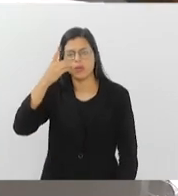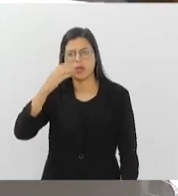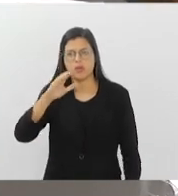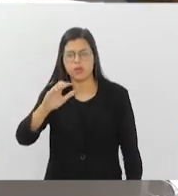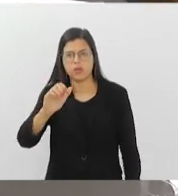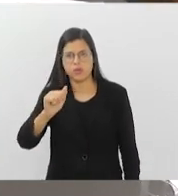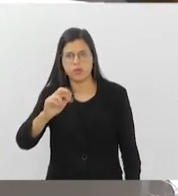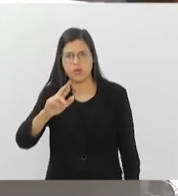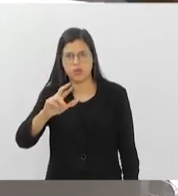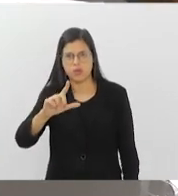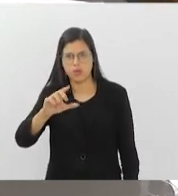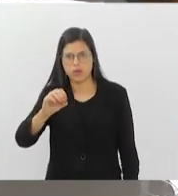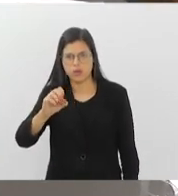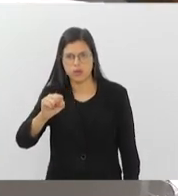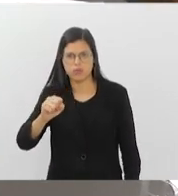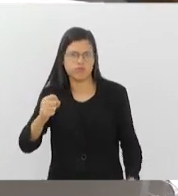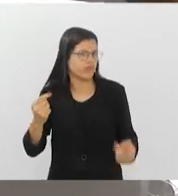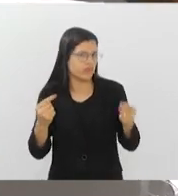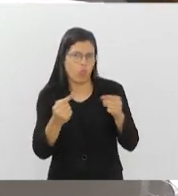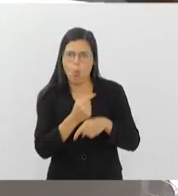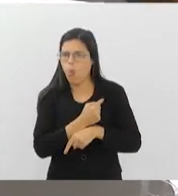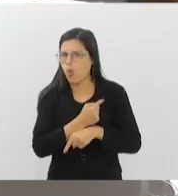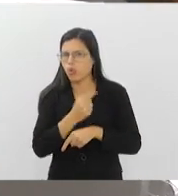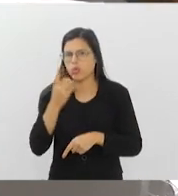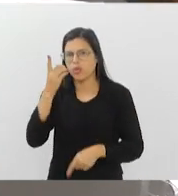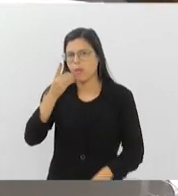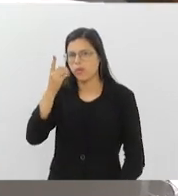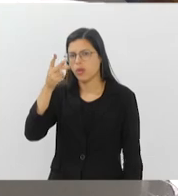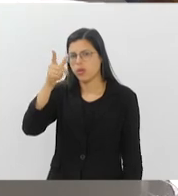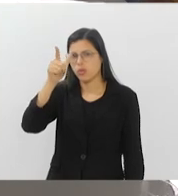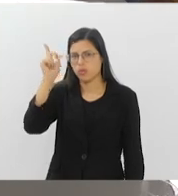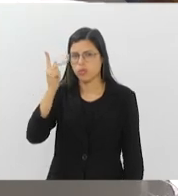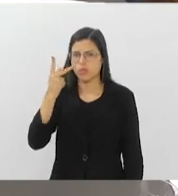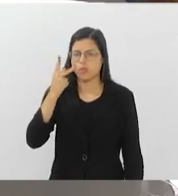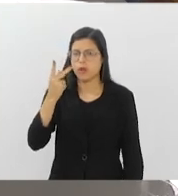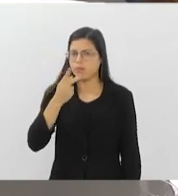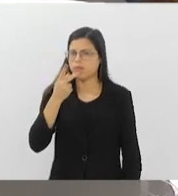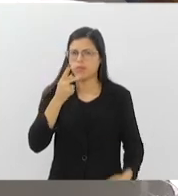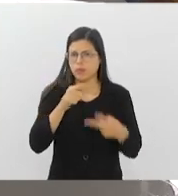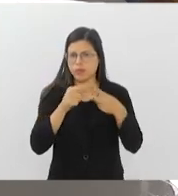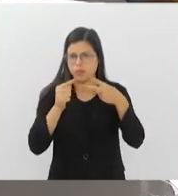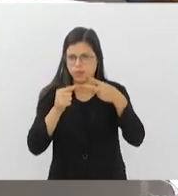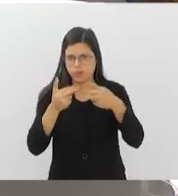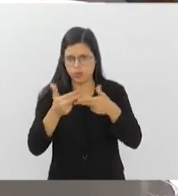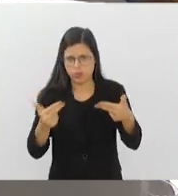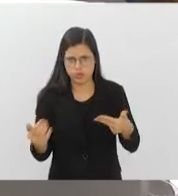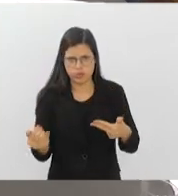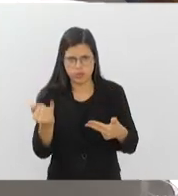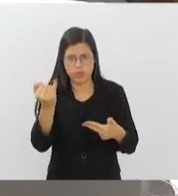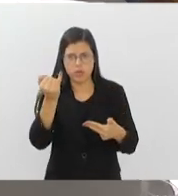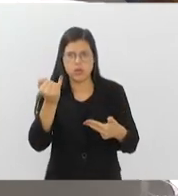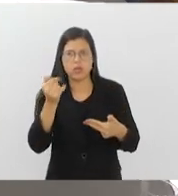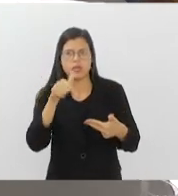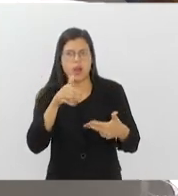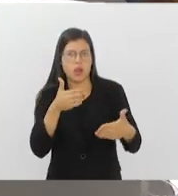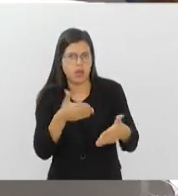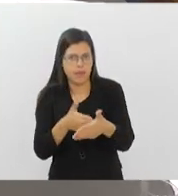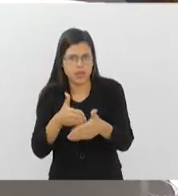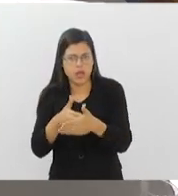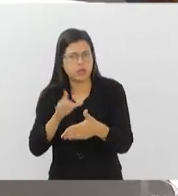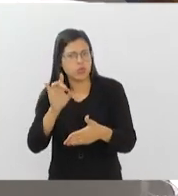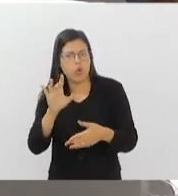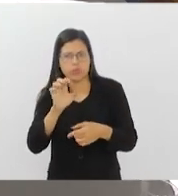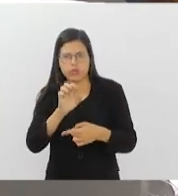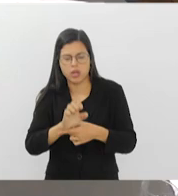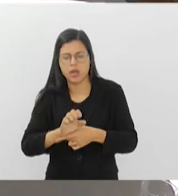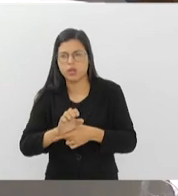concordo. O deputado Luiz Paulo levantou duas questões relevantes. Essa daí de restringir ao estadual, eu acho que conserta